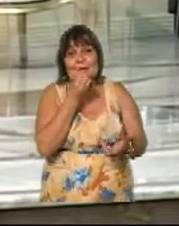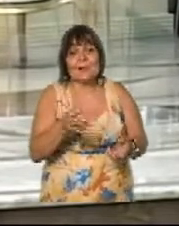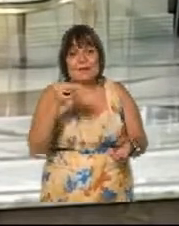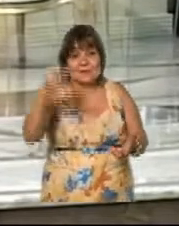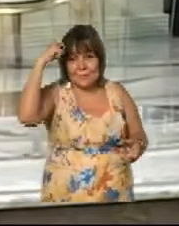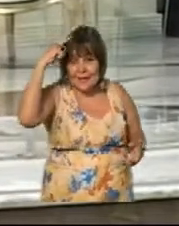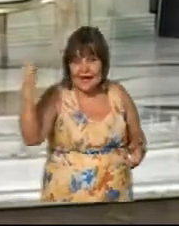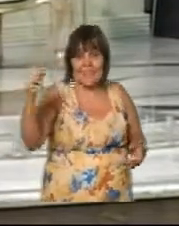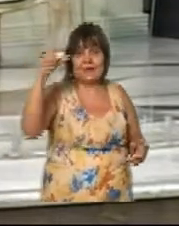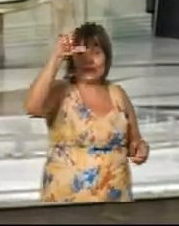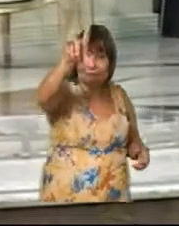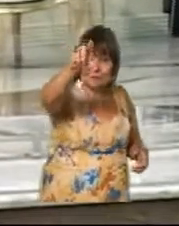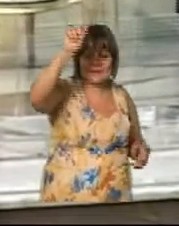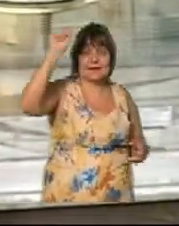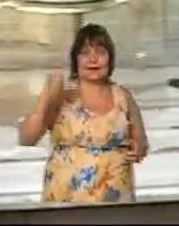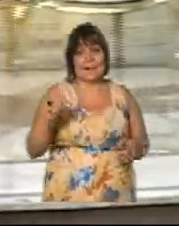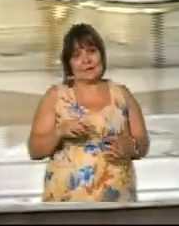é um escolhido, venha.